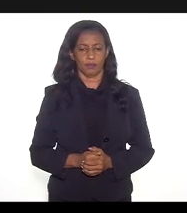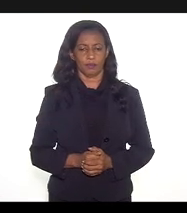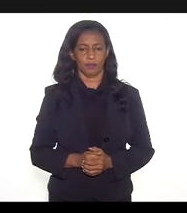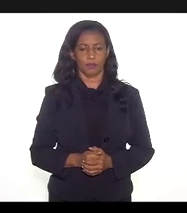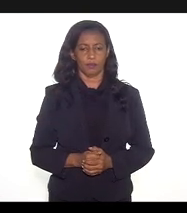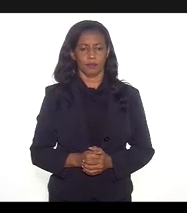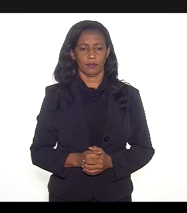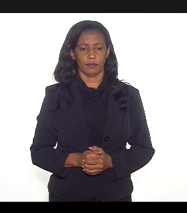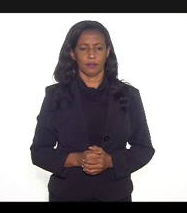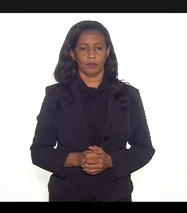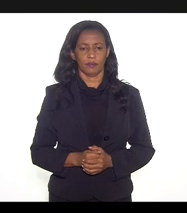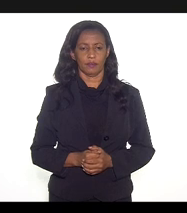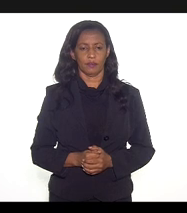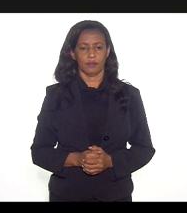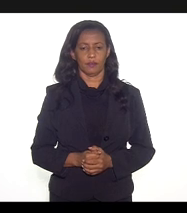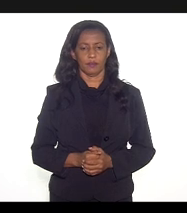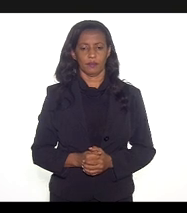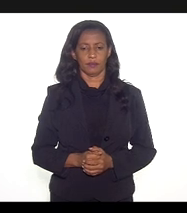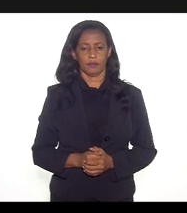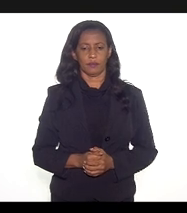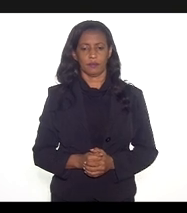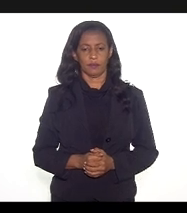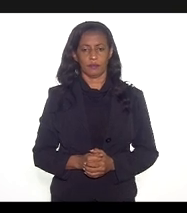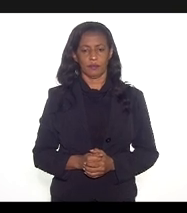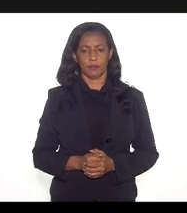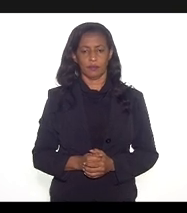Natália está aqui conosco, não?